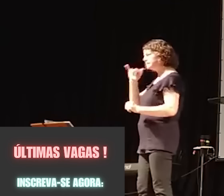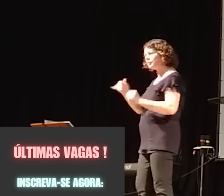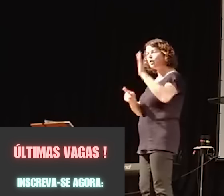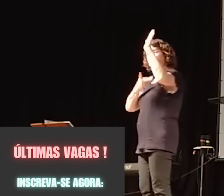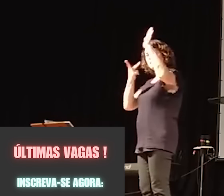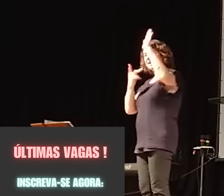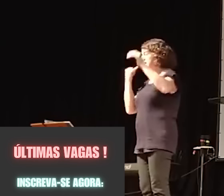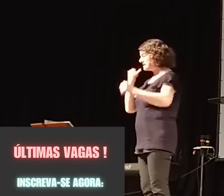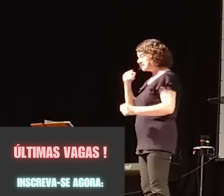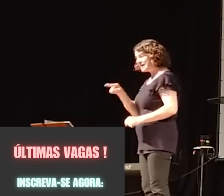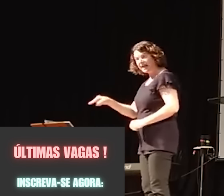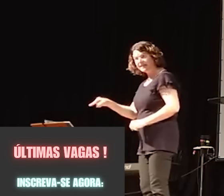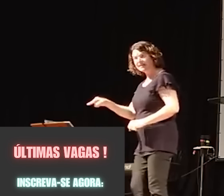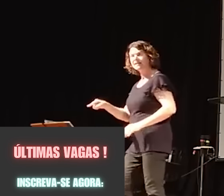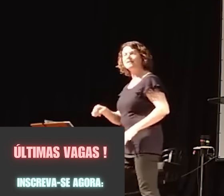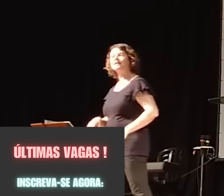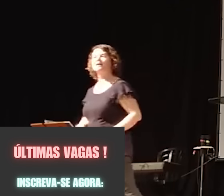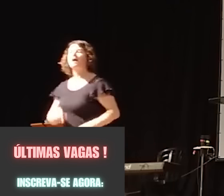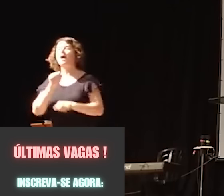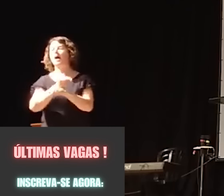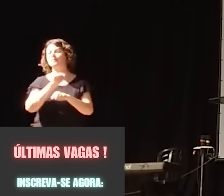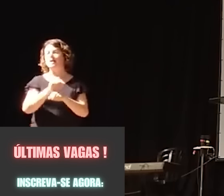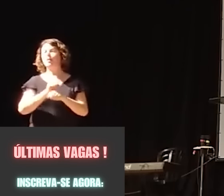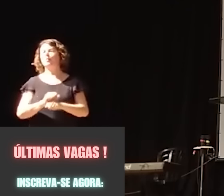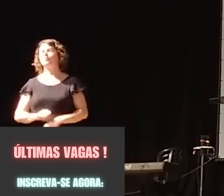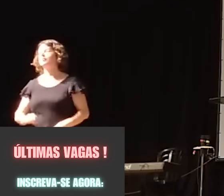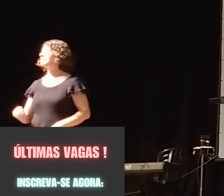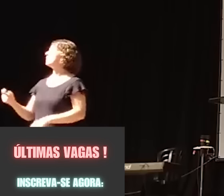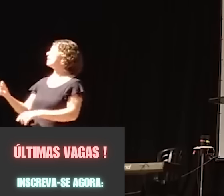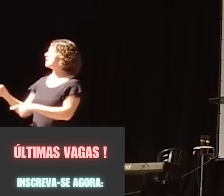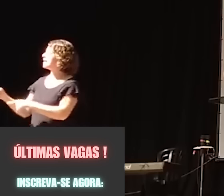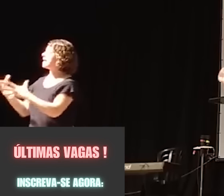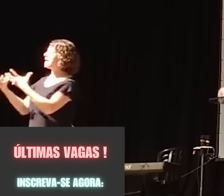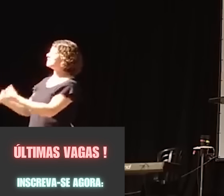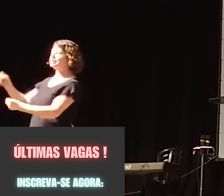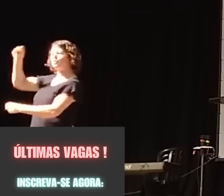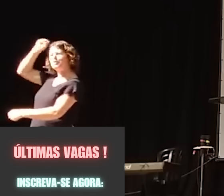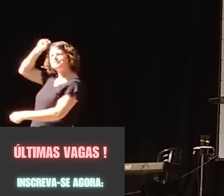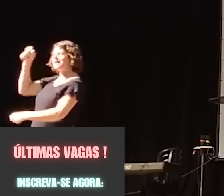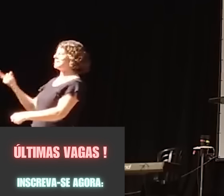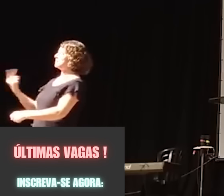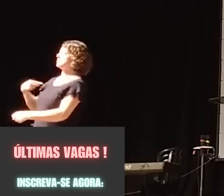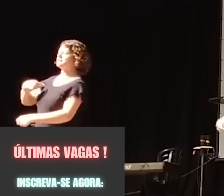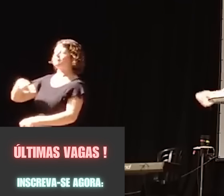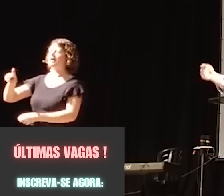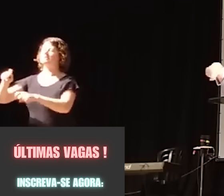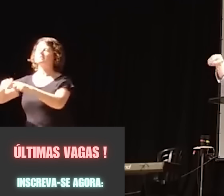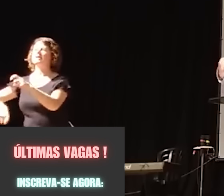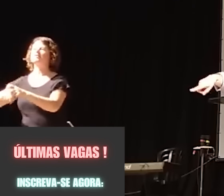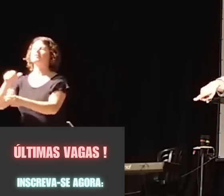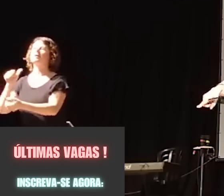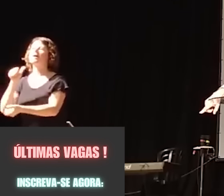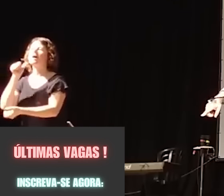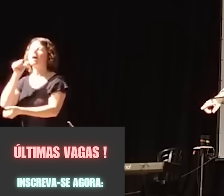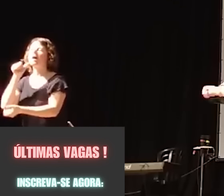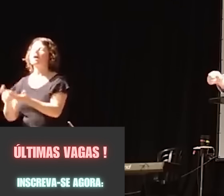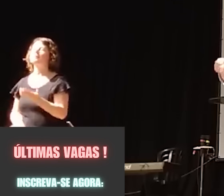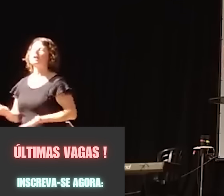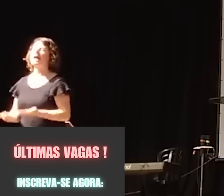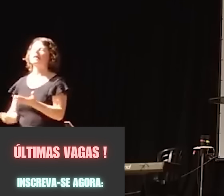promessa às vezes Deus não fala nada e se Deus não fala